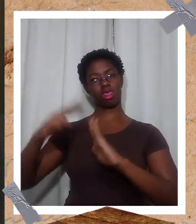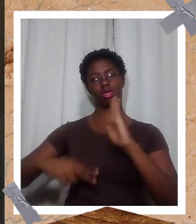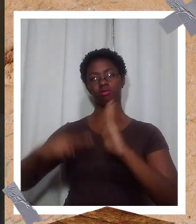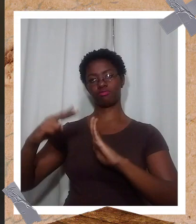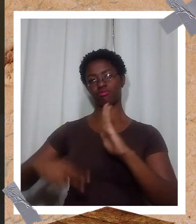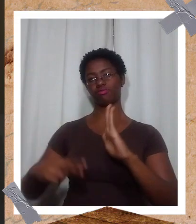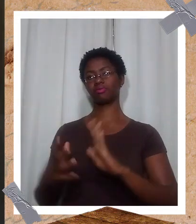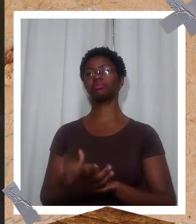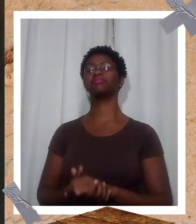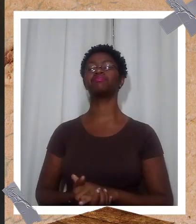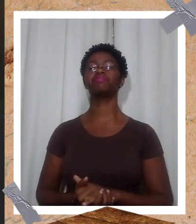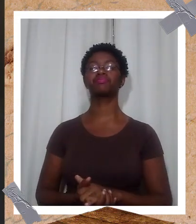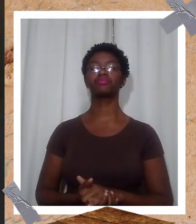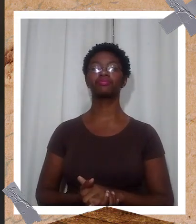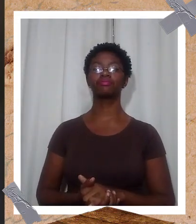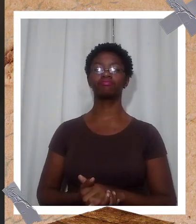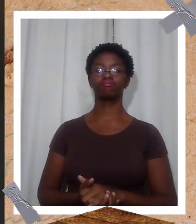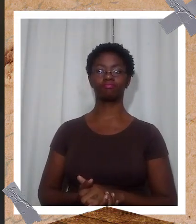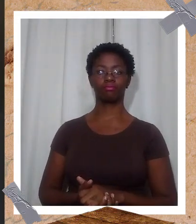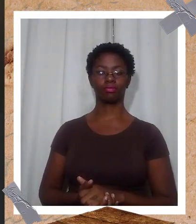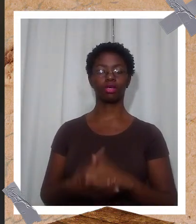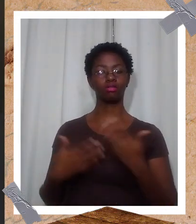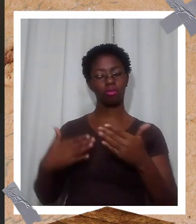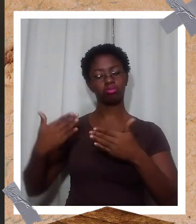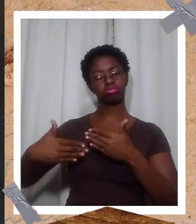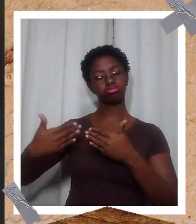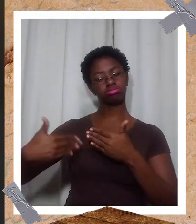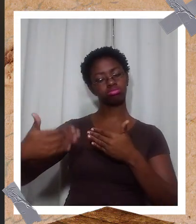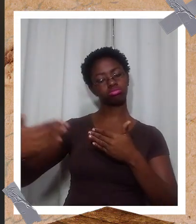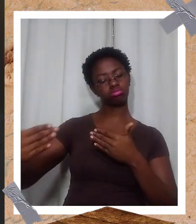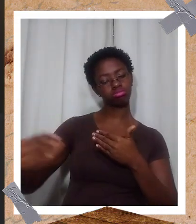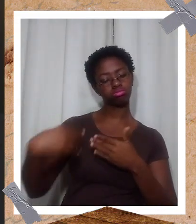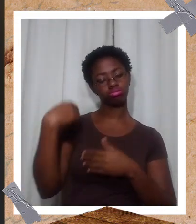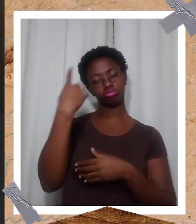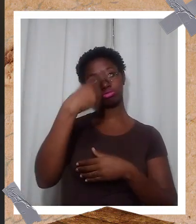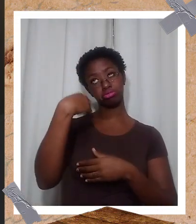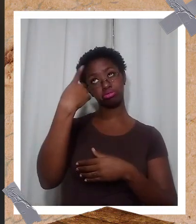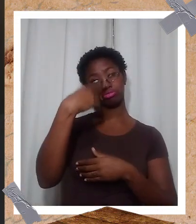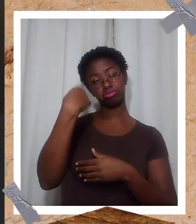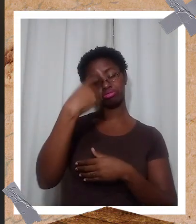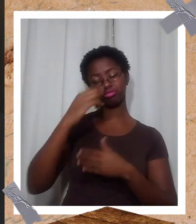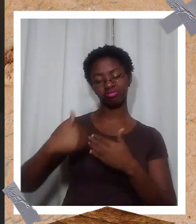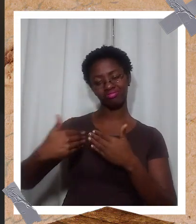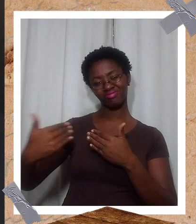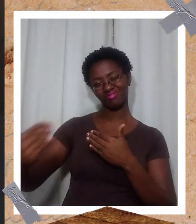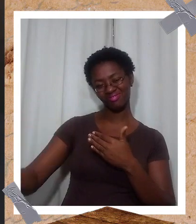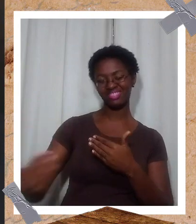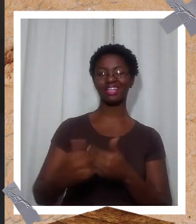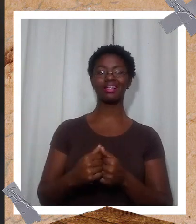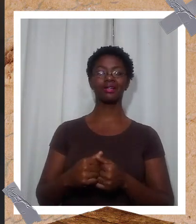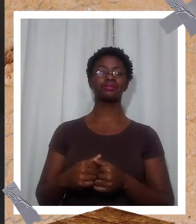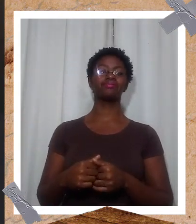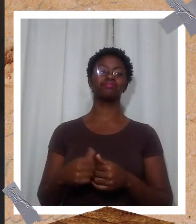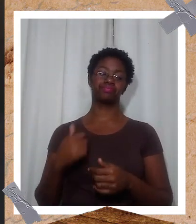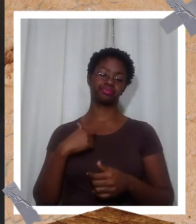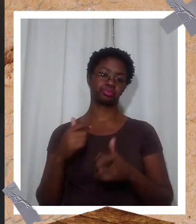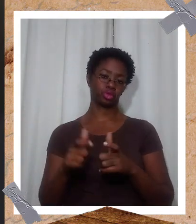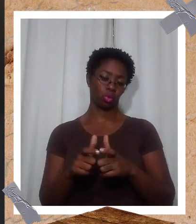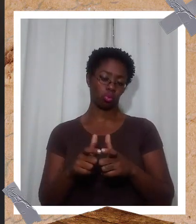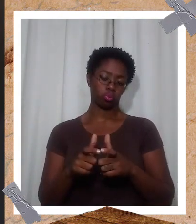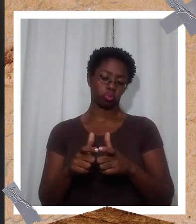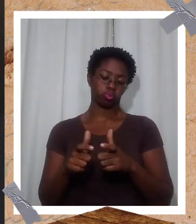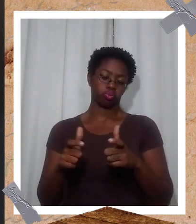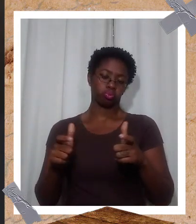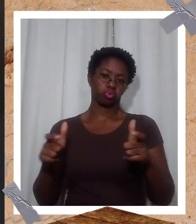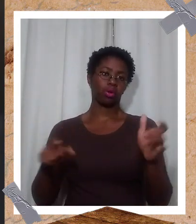E conforme o tempo foi passando, né, e eu aumentei as